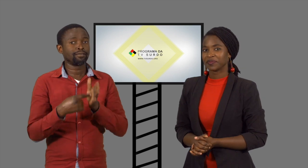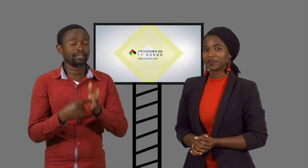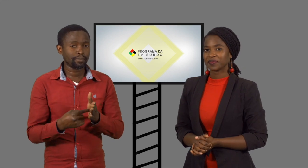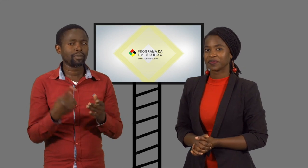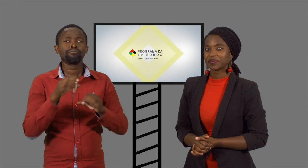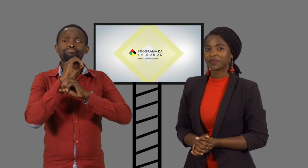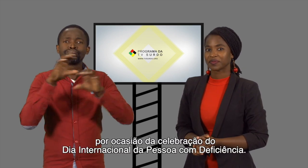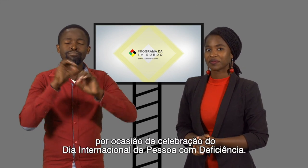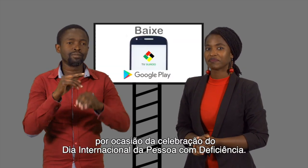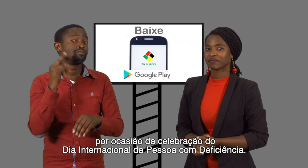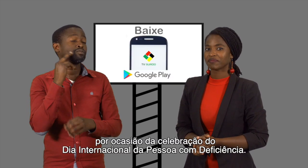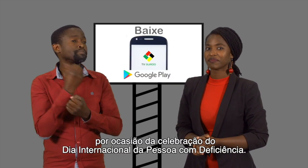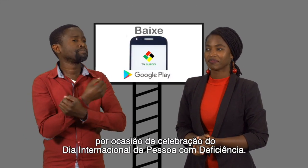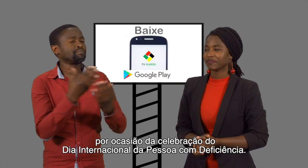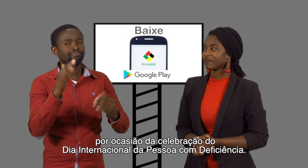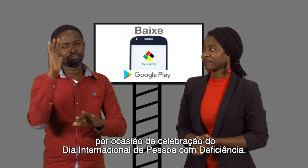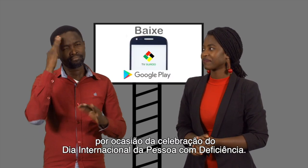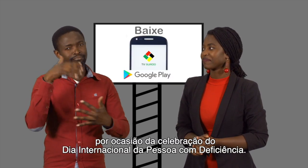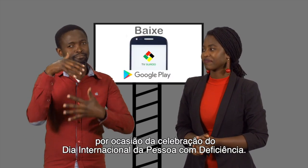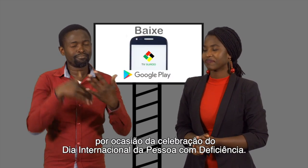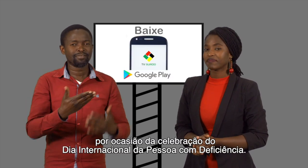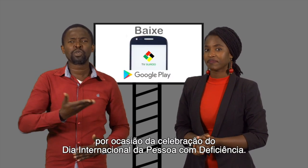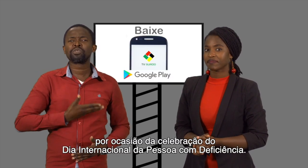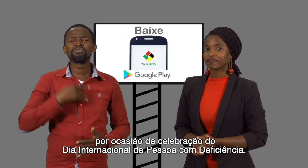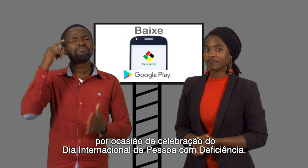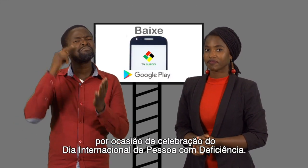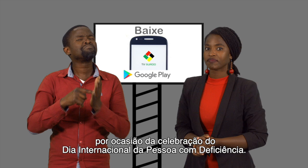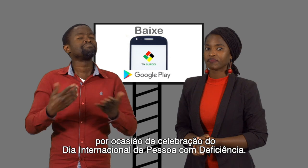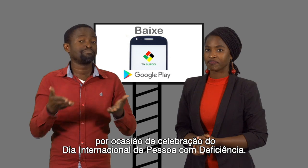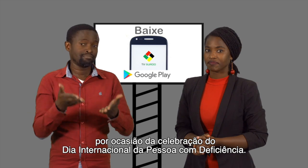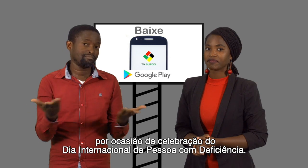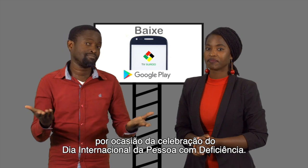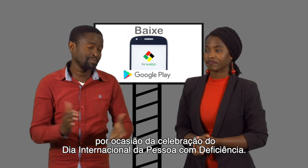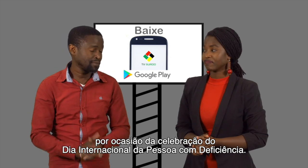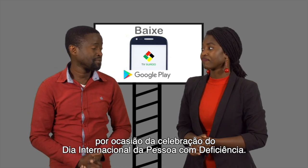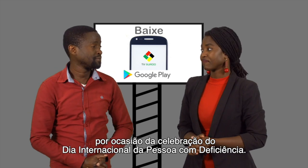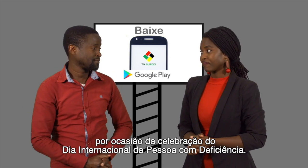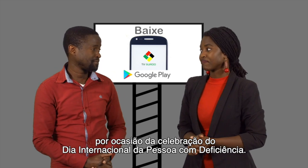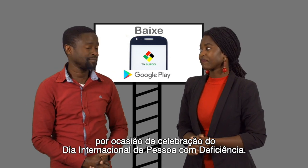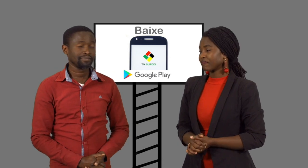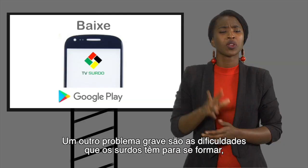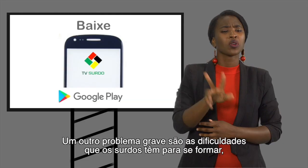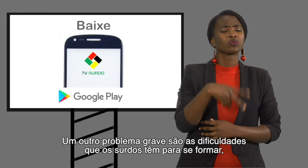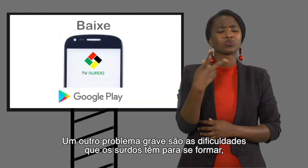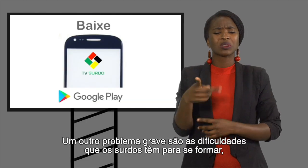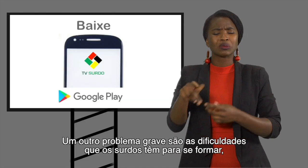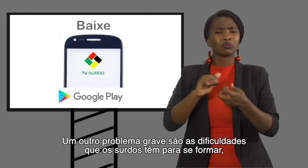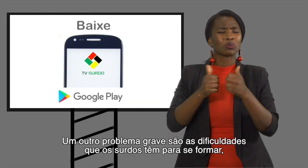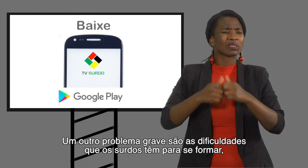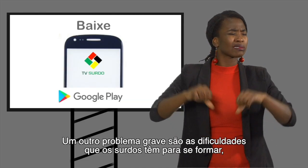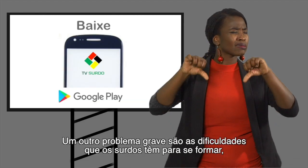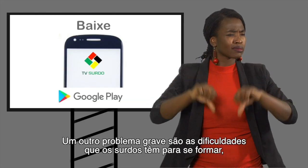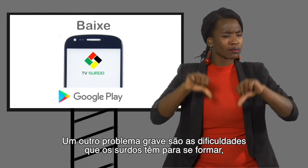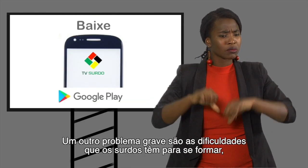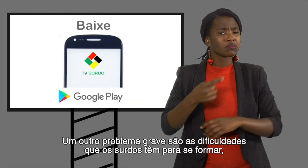noticiado a seu respeito por ocasião da celebração do Dia Internacional da Pessoa com Deficiência. Um outro